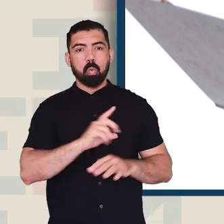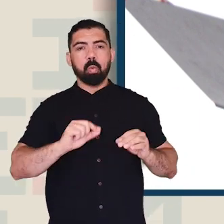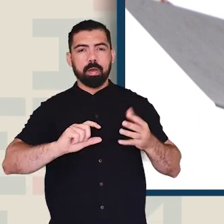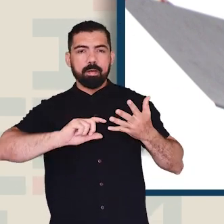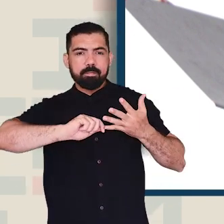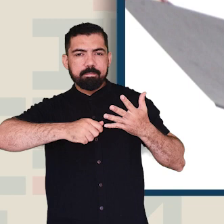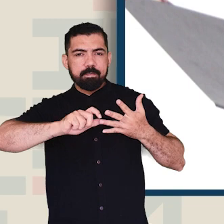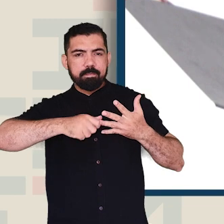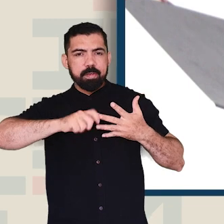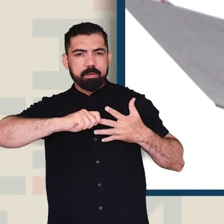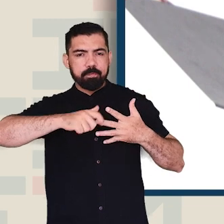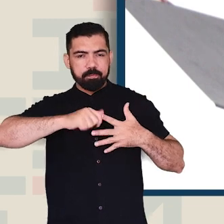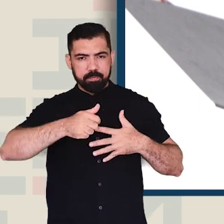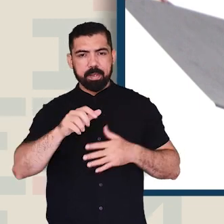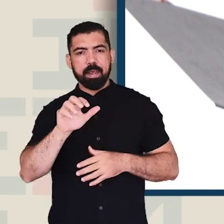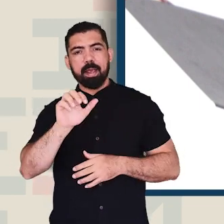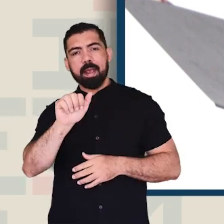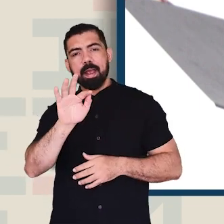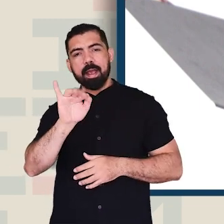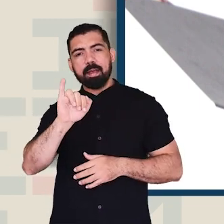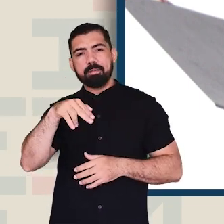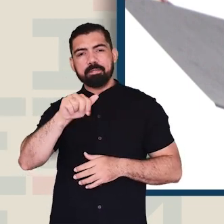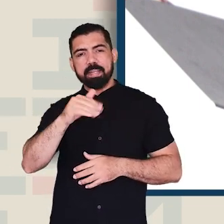afinação, o seu